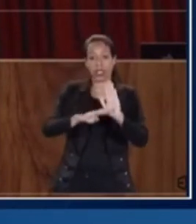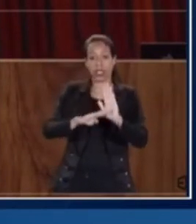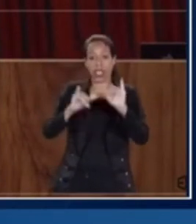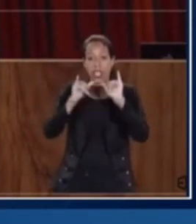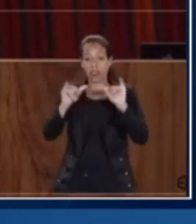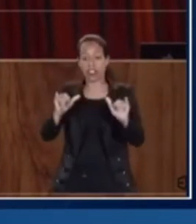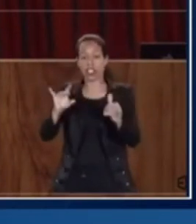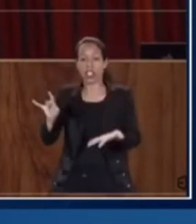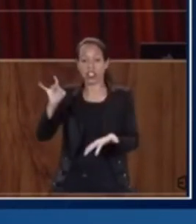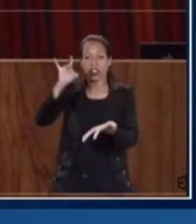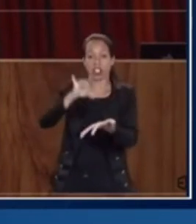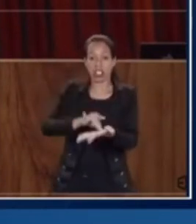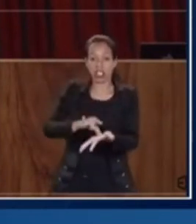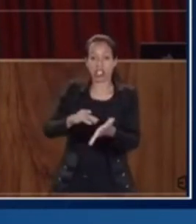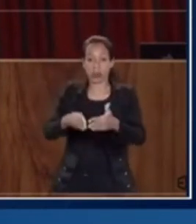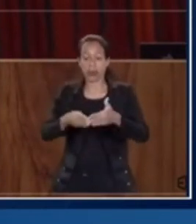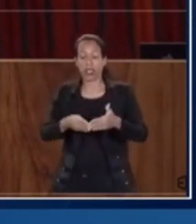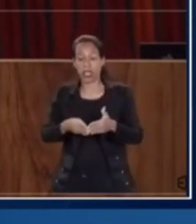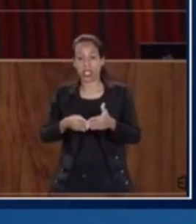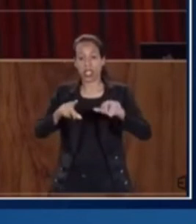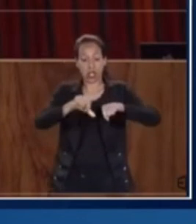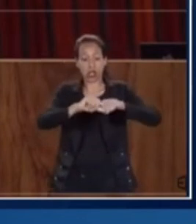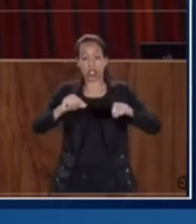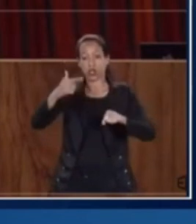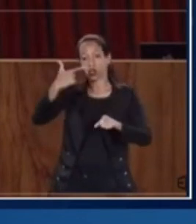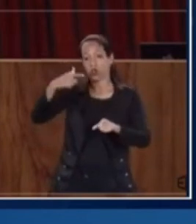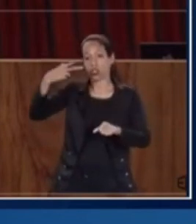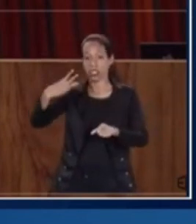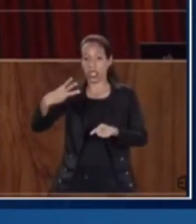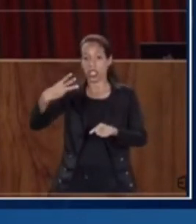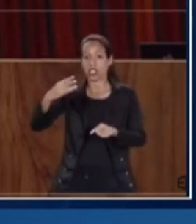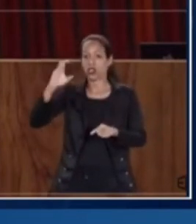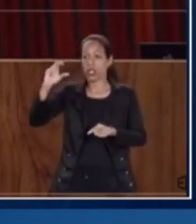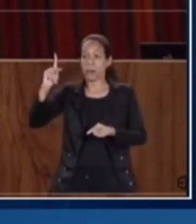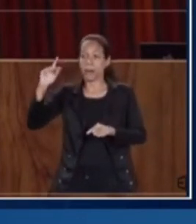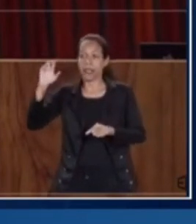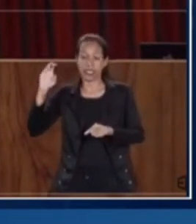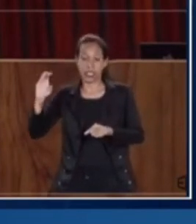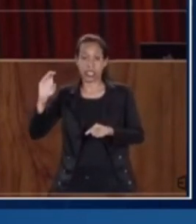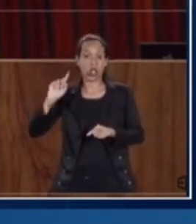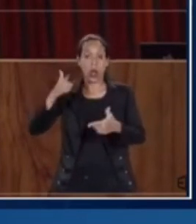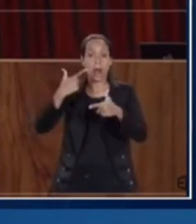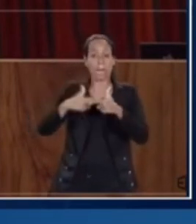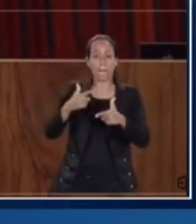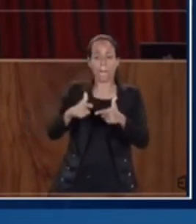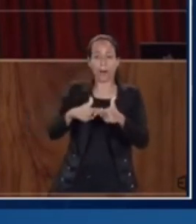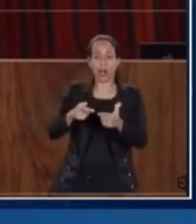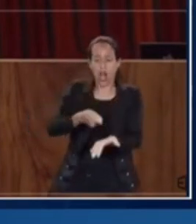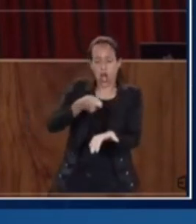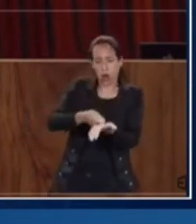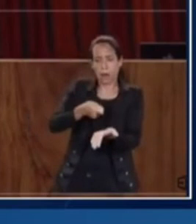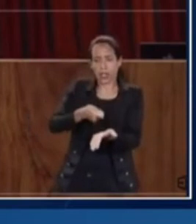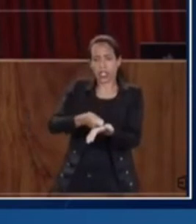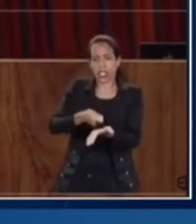sustentações orais, e depois sim a leitura do voto do Benedito, que tem modestas 370 páginas. A gente não sabe se ele vai ler o voto